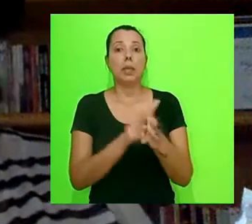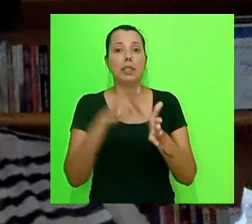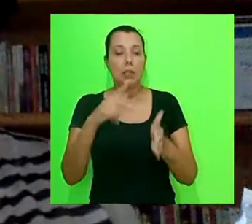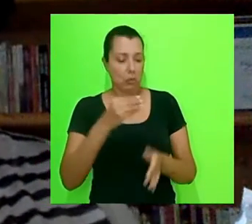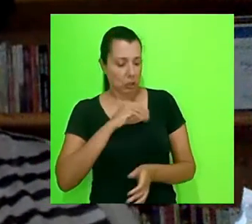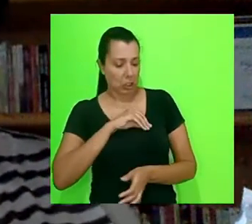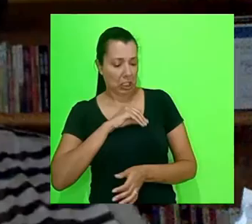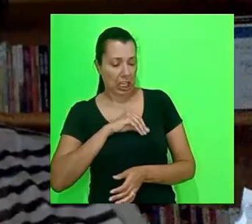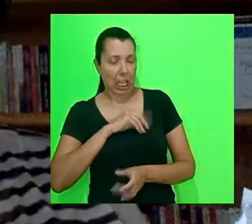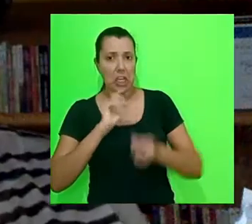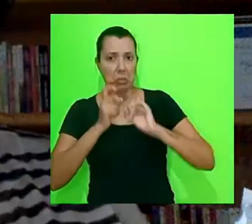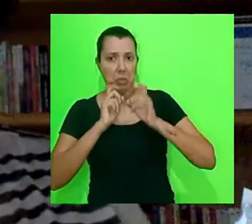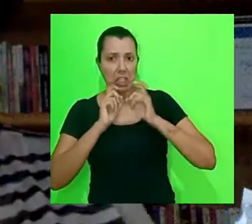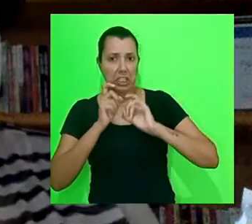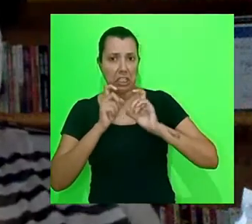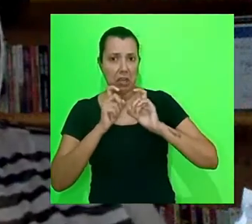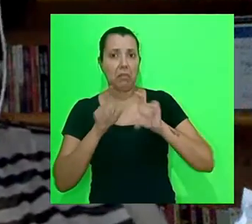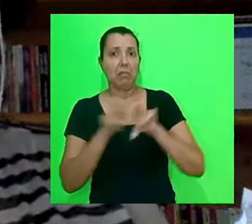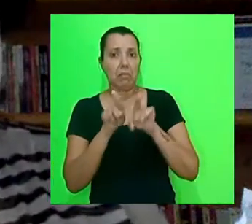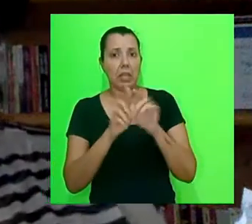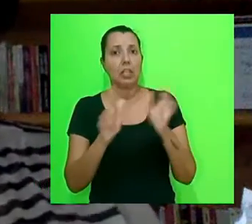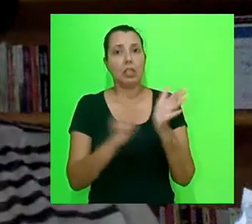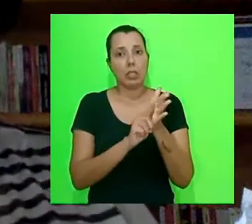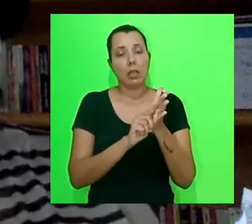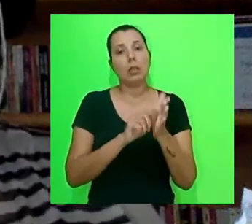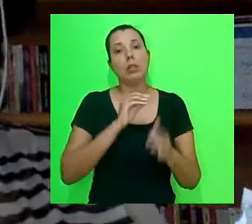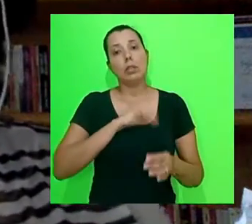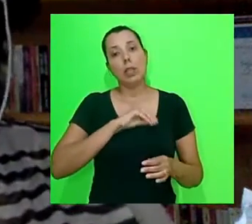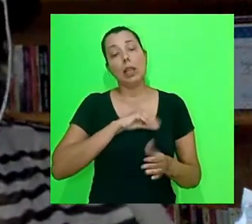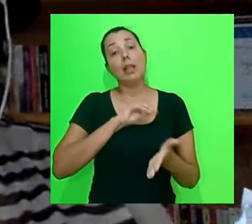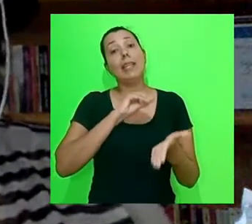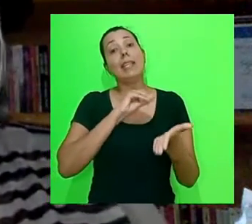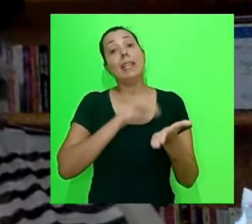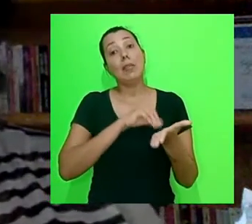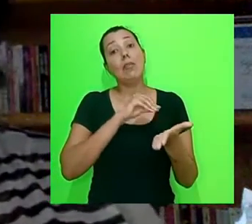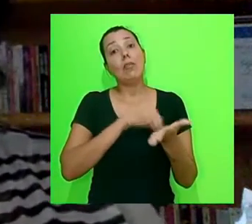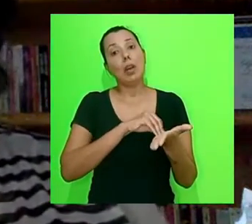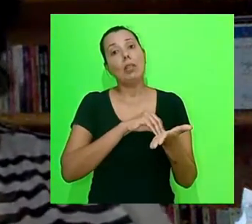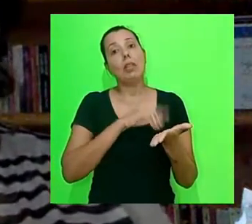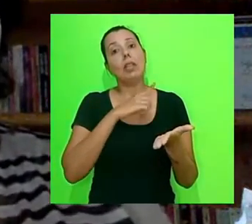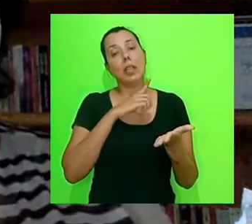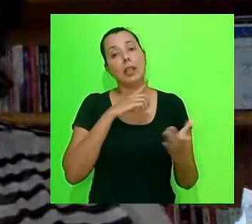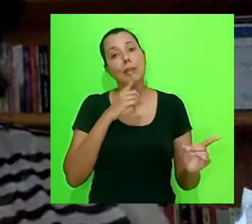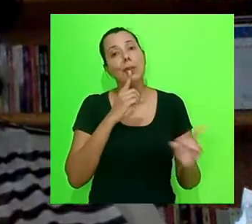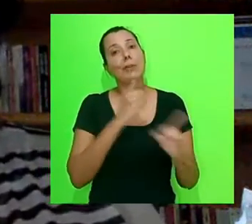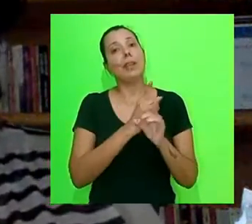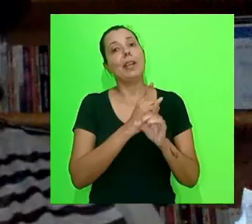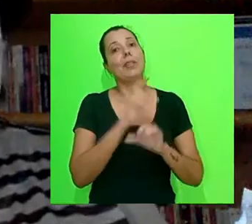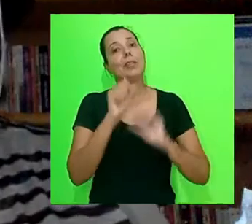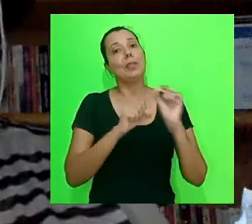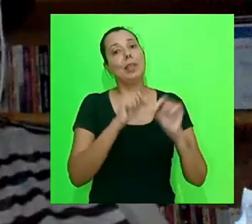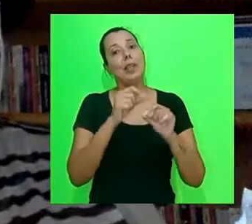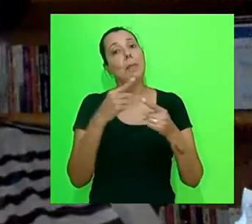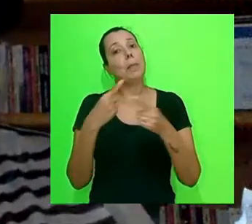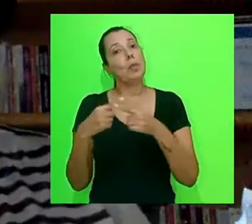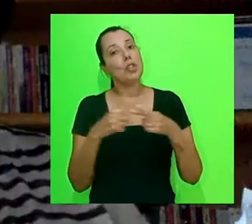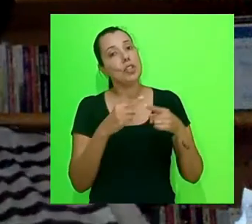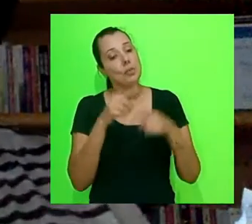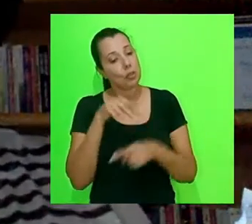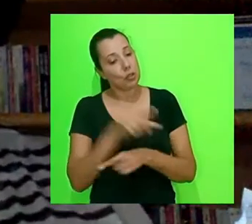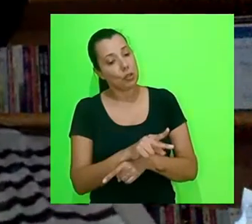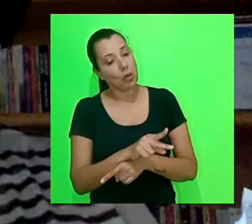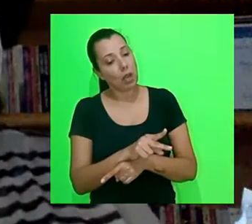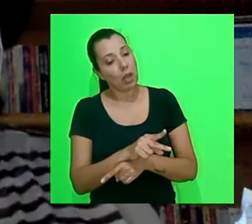Acho que é importante também a gente estar atento a isso. Além de um outro dado, como nós estamos aqui pelos sindicatos